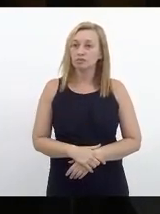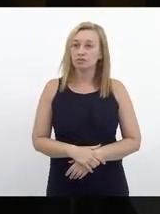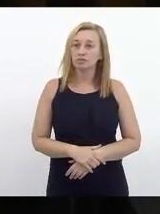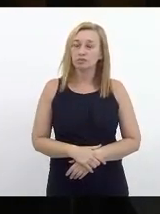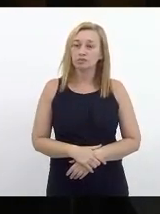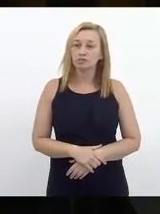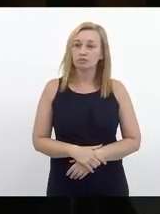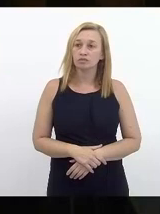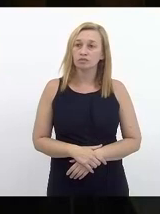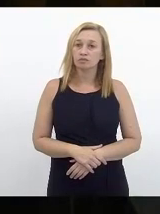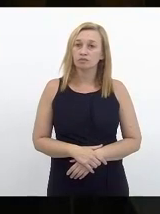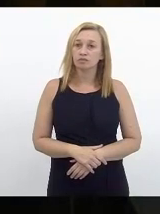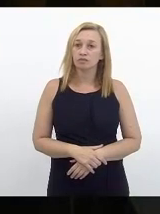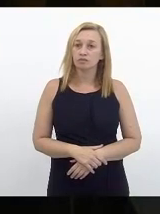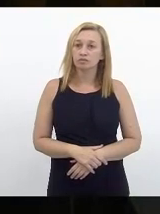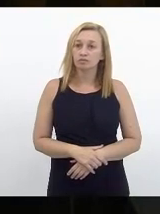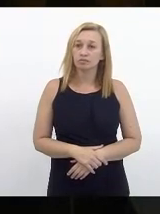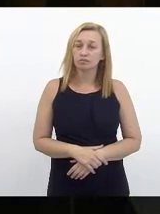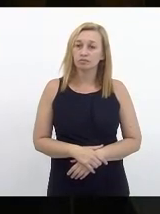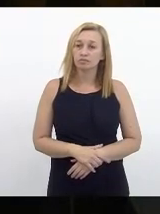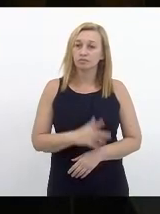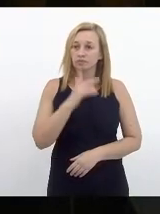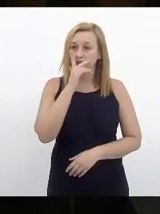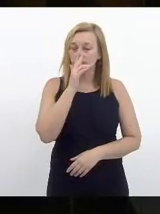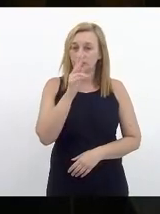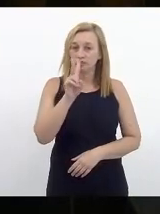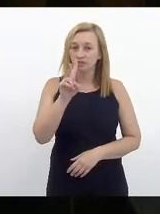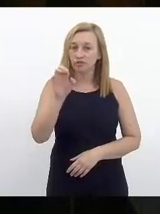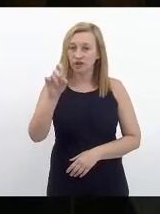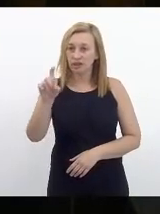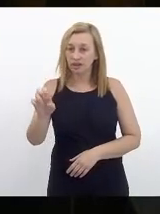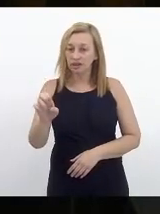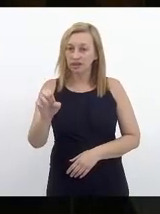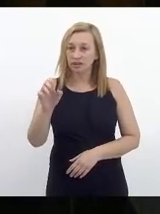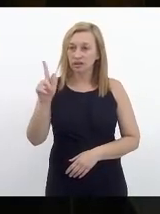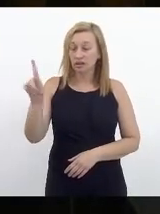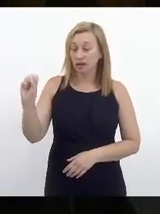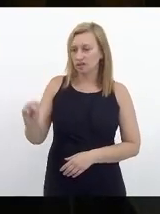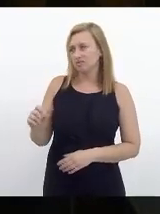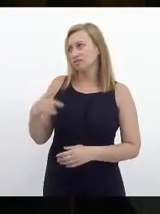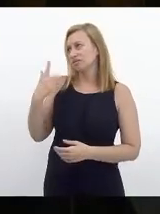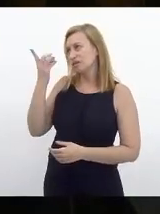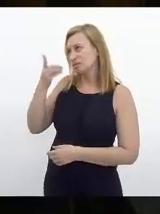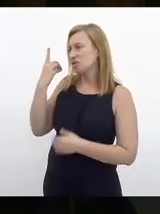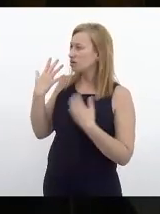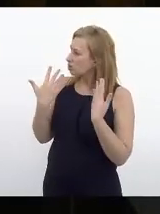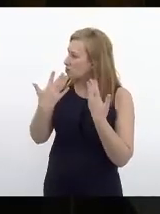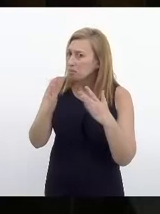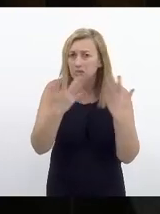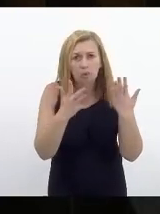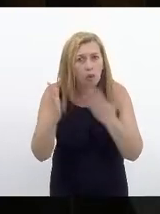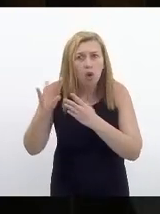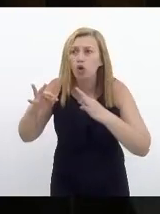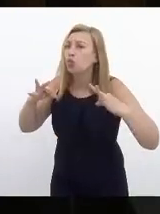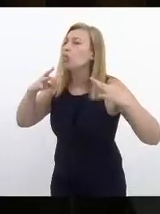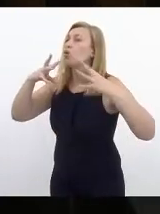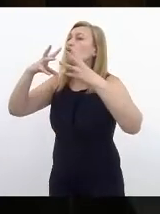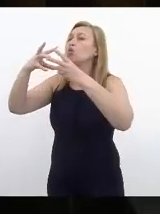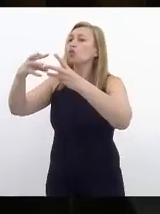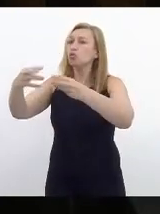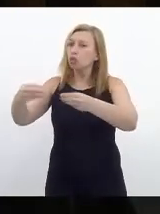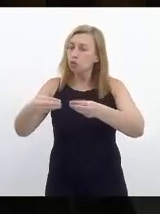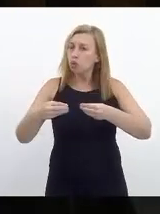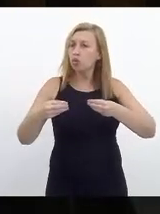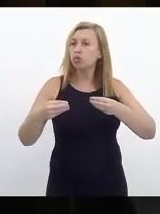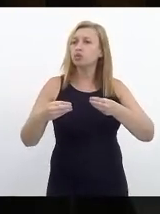como fosse um vale-gás. Deputada, aplaudo, porque tudo aquilo que vier